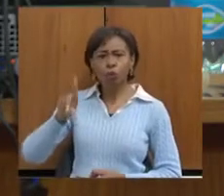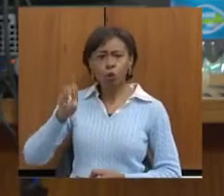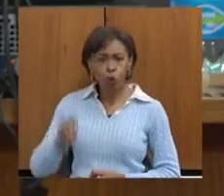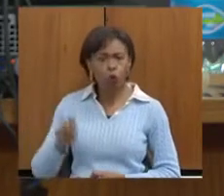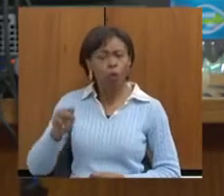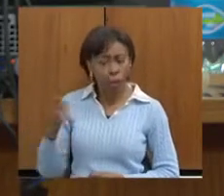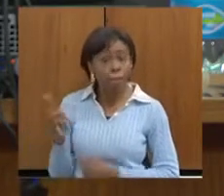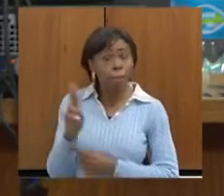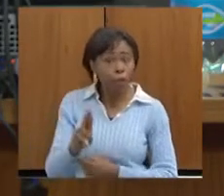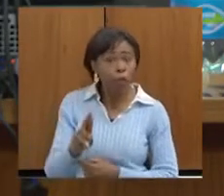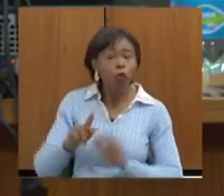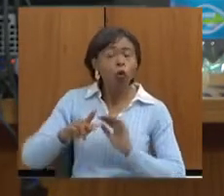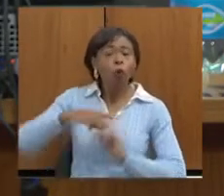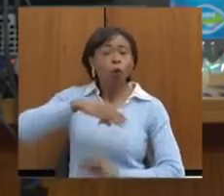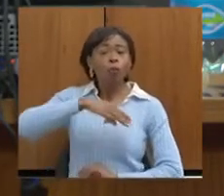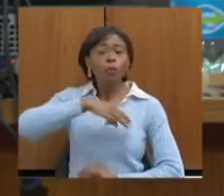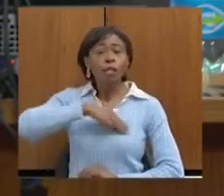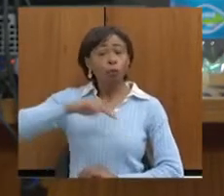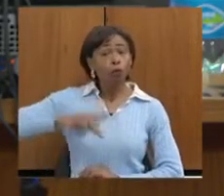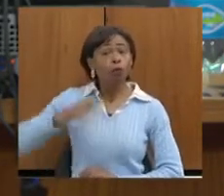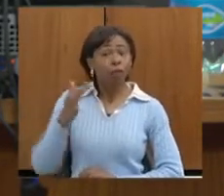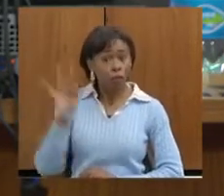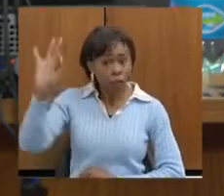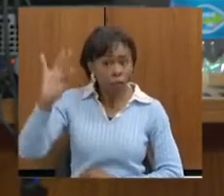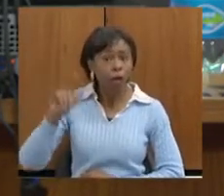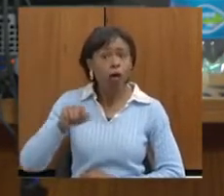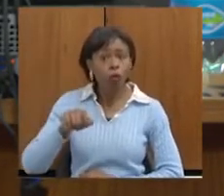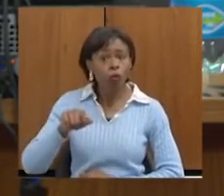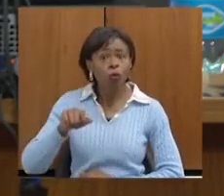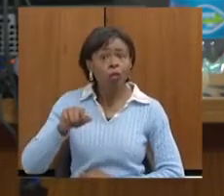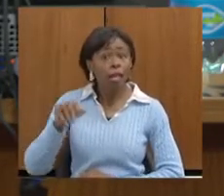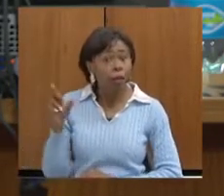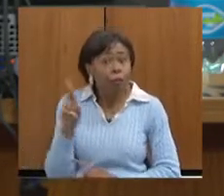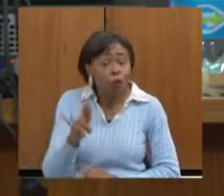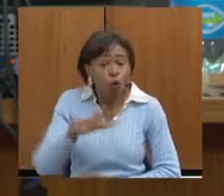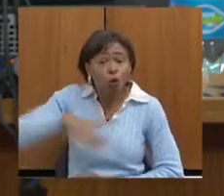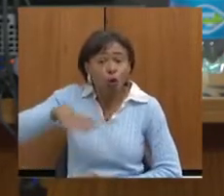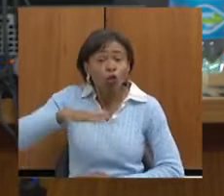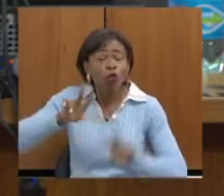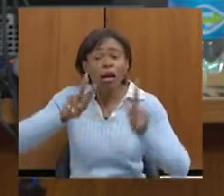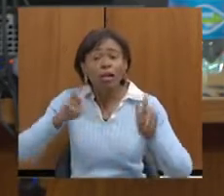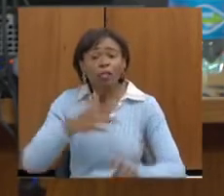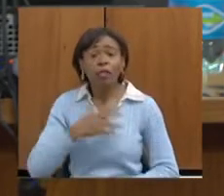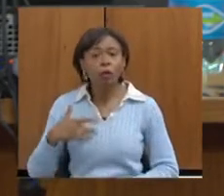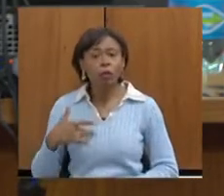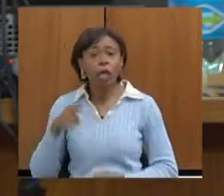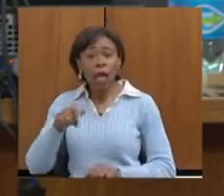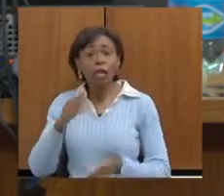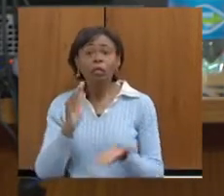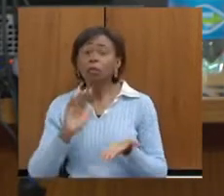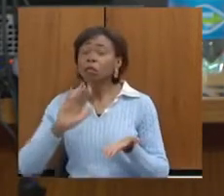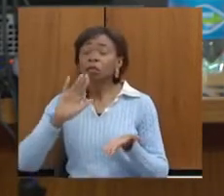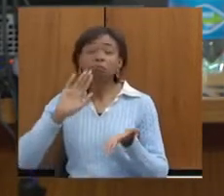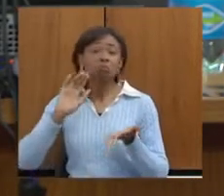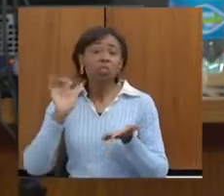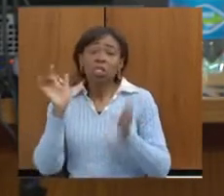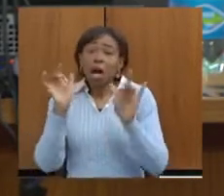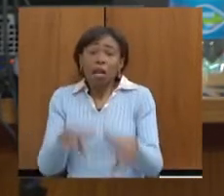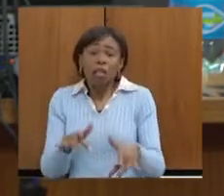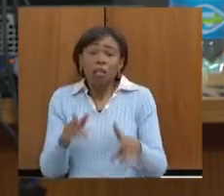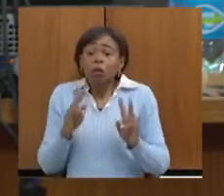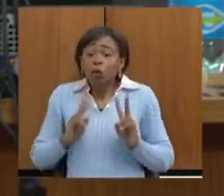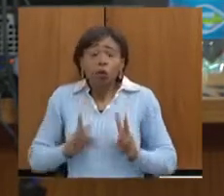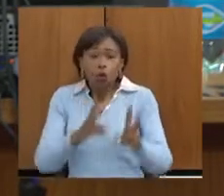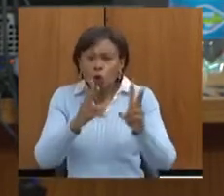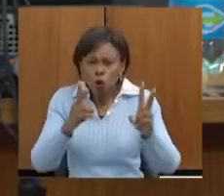nosso do MPF no caso da Saúde Doutor Edmundo saiu do processo nunca mais discutiu saúde nunca mais